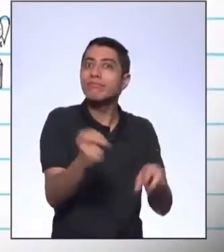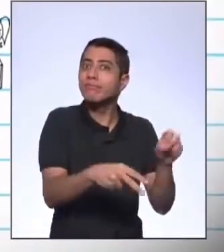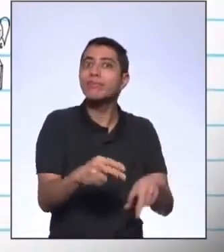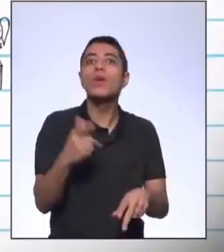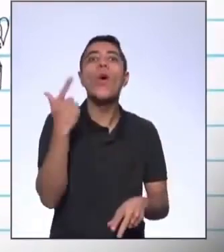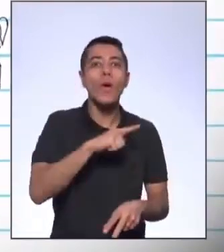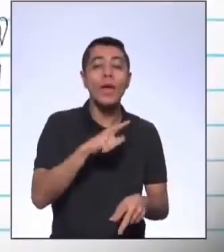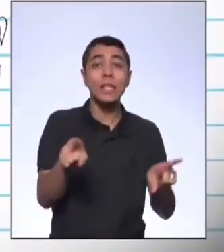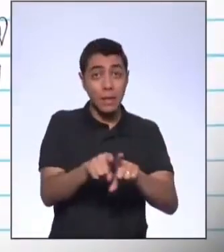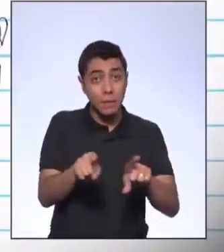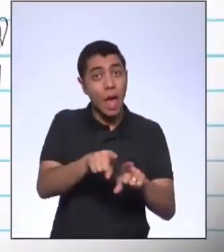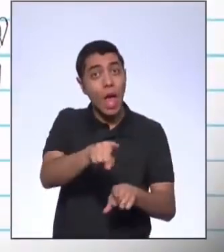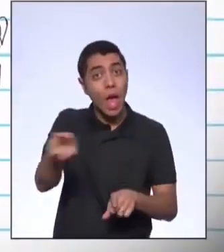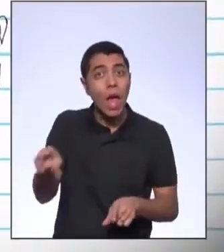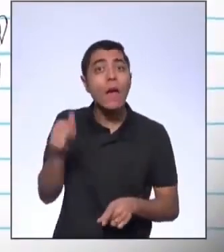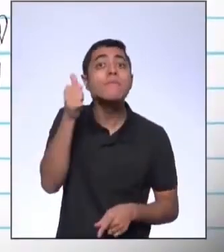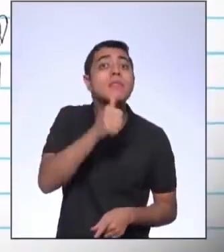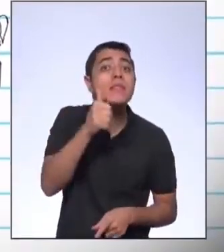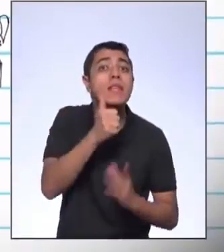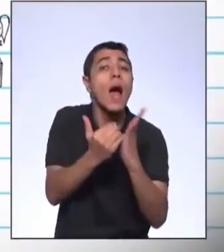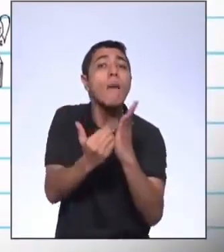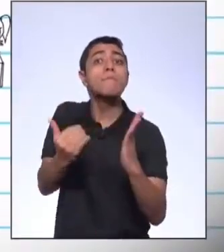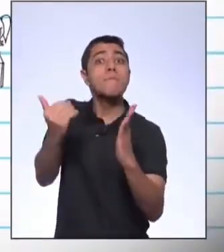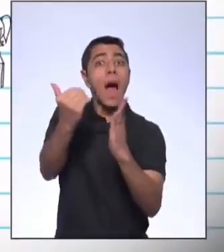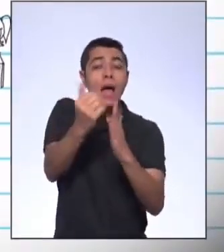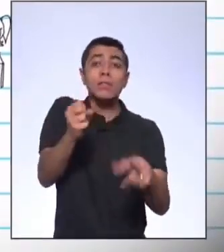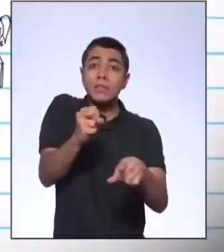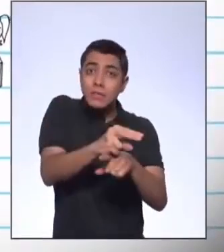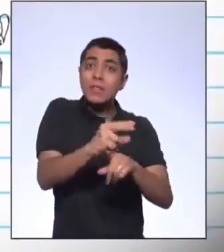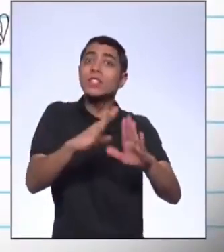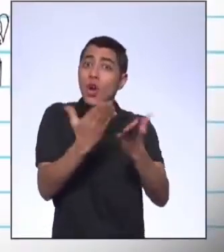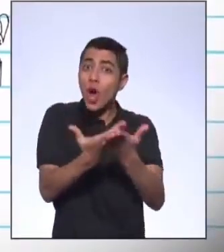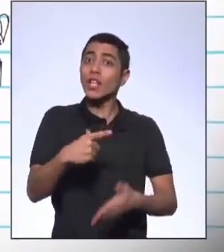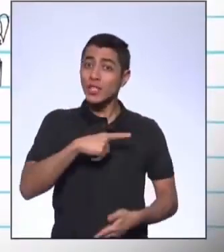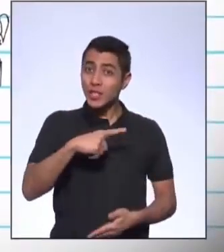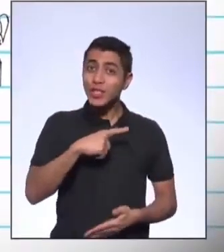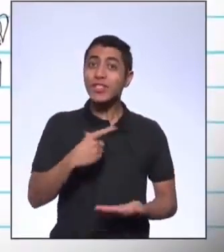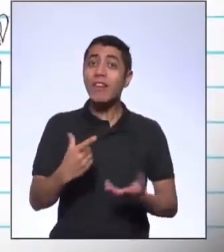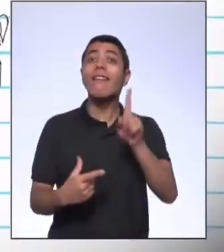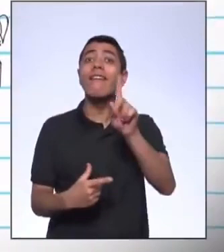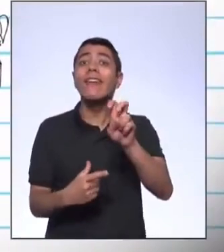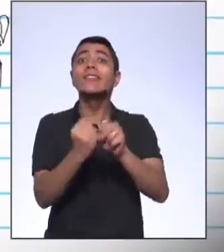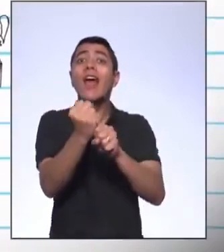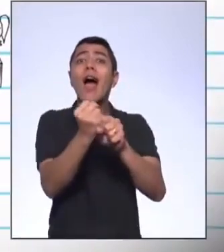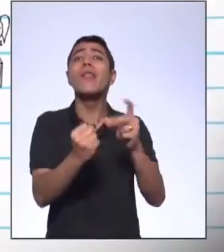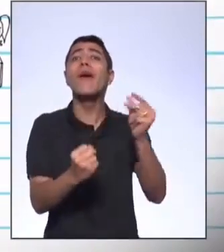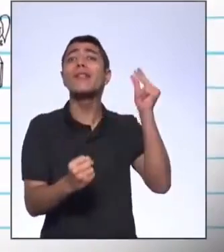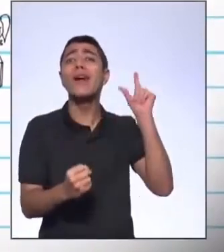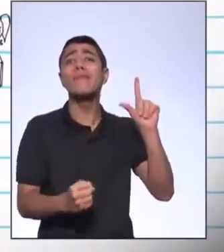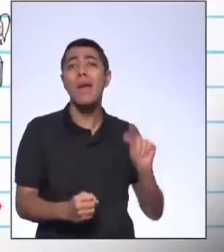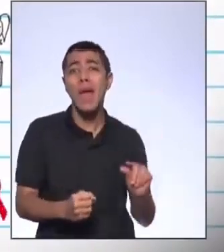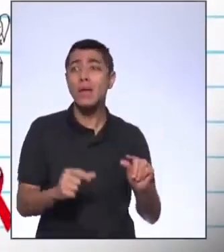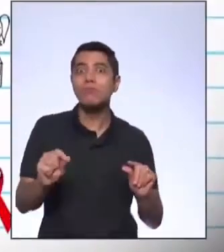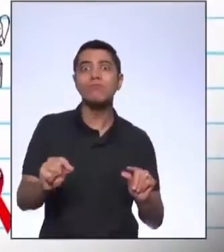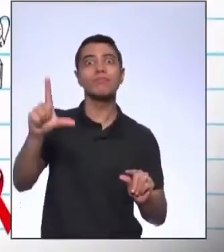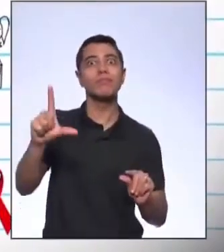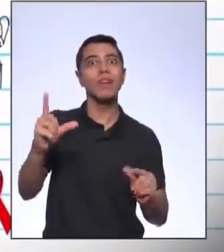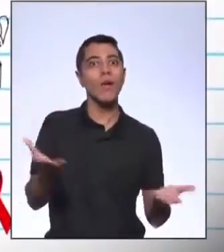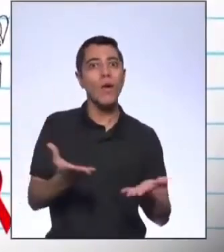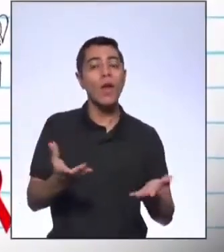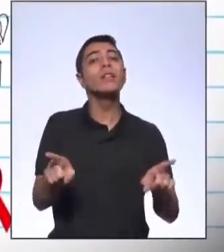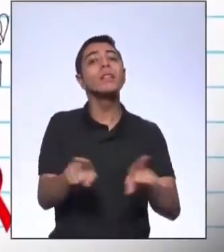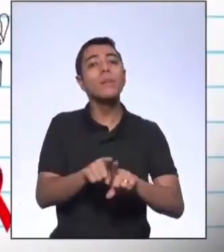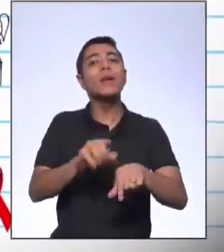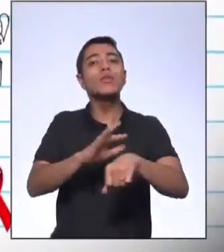na escola em comparação com os dados de 15 anos atrás ganhos significativos também foram vistos na luta contra o HIV Aids